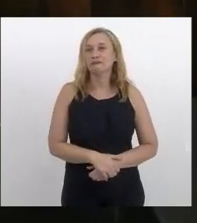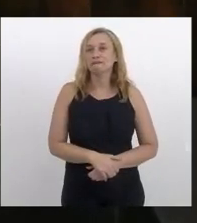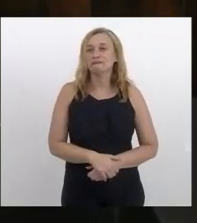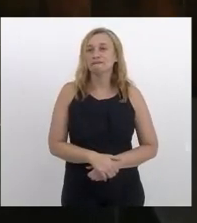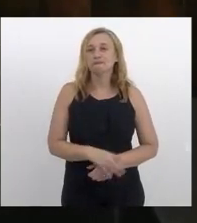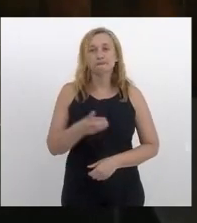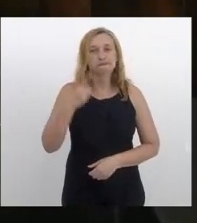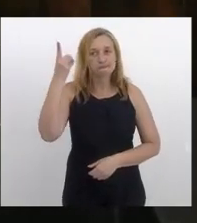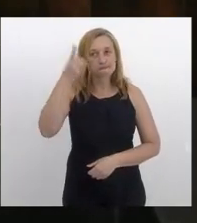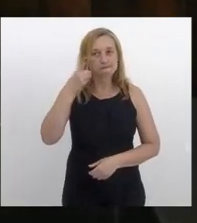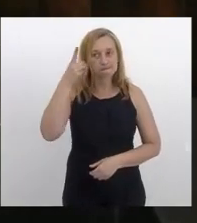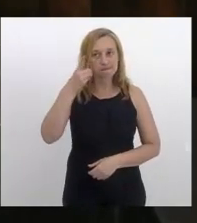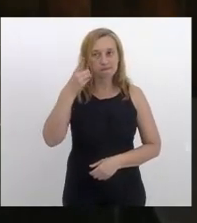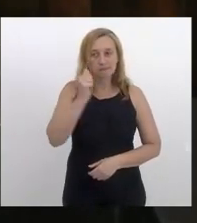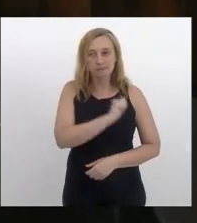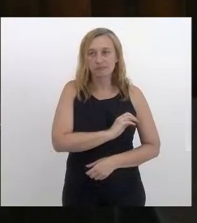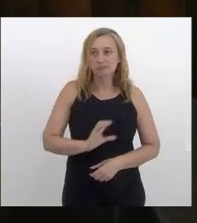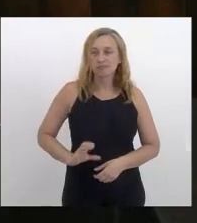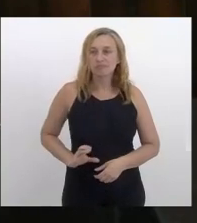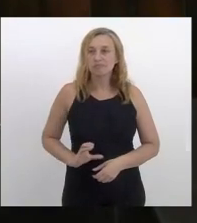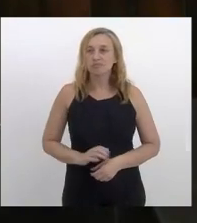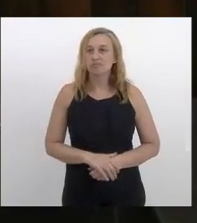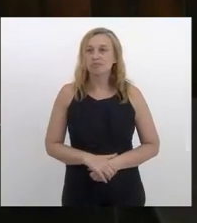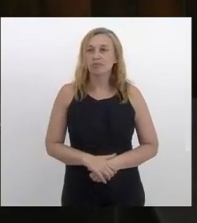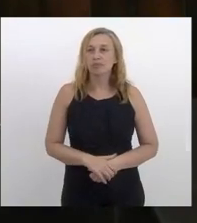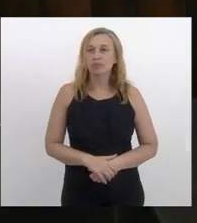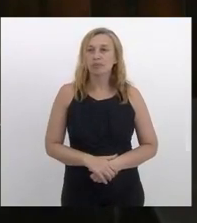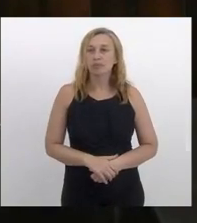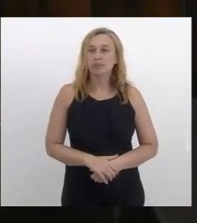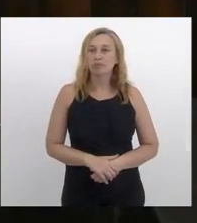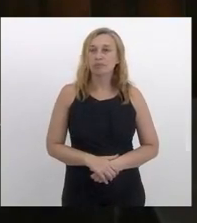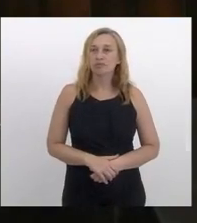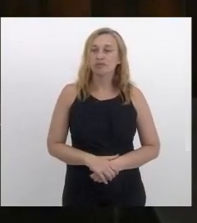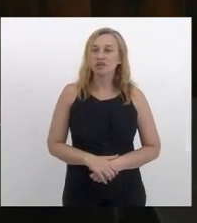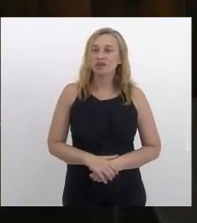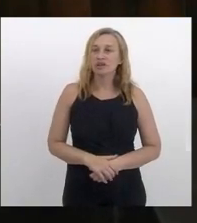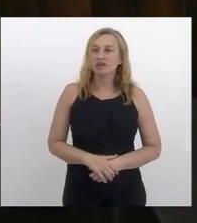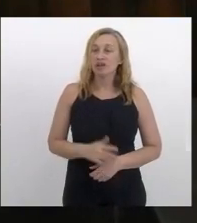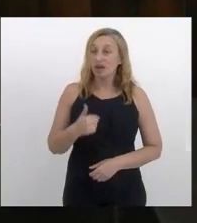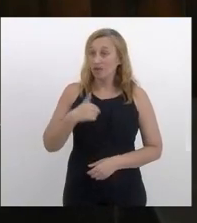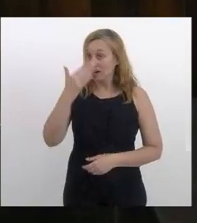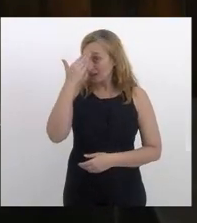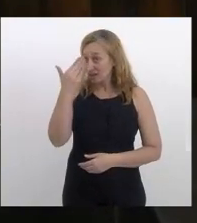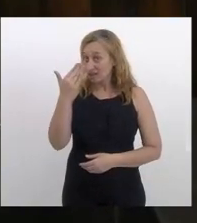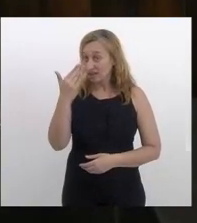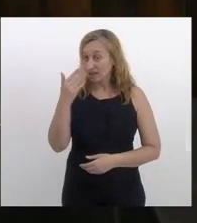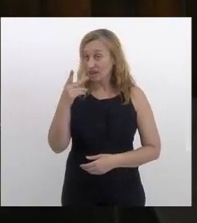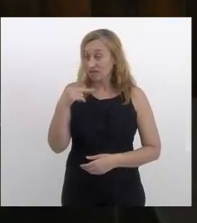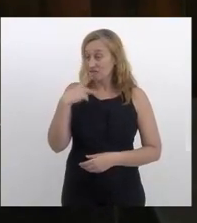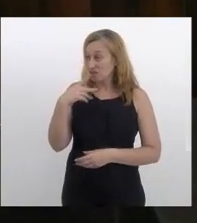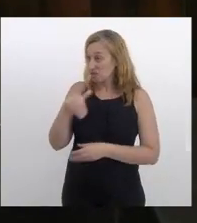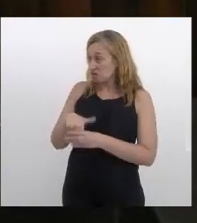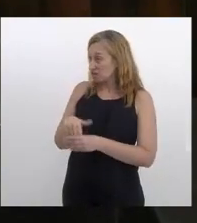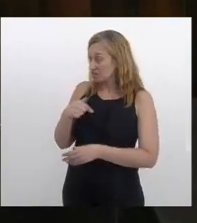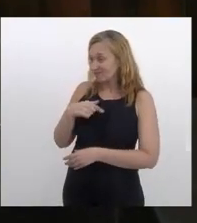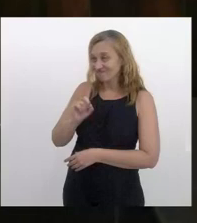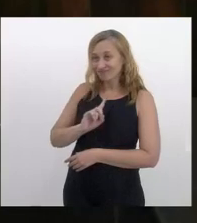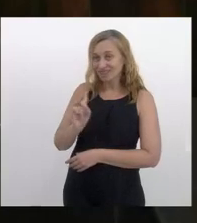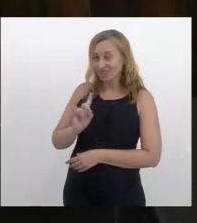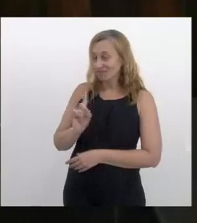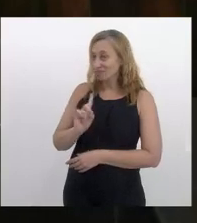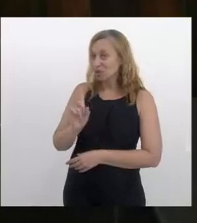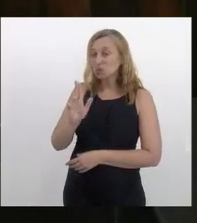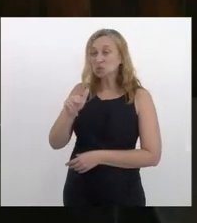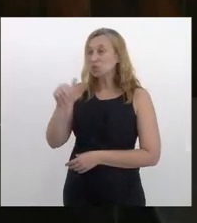O deputado André Siciliano foi incapaz, quando eu vim agradecer, de dizer: vote em mim. O senhor nunca